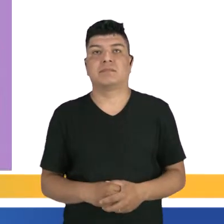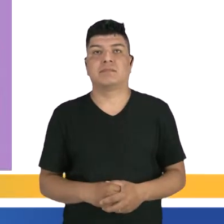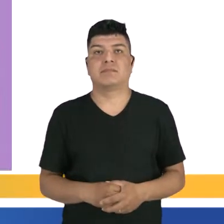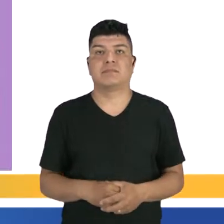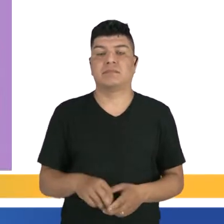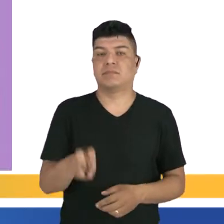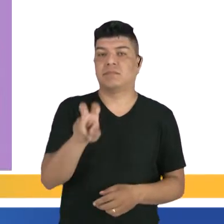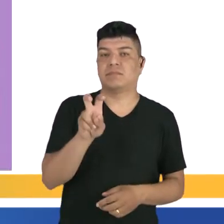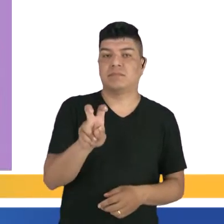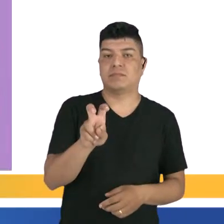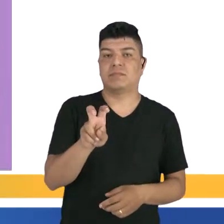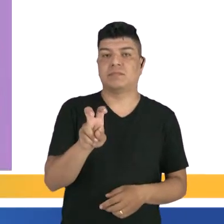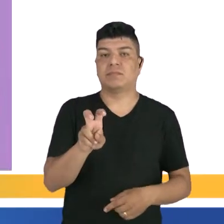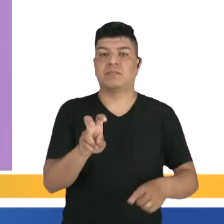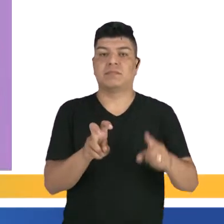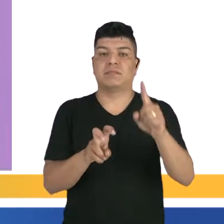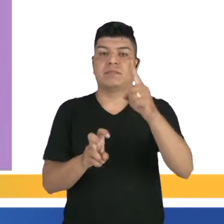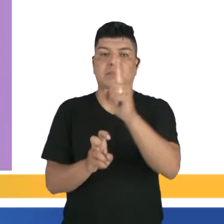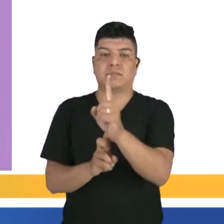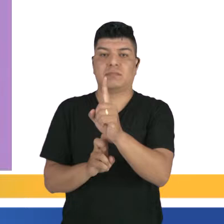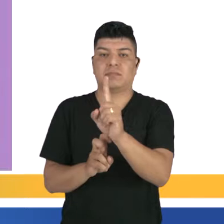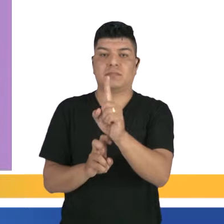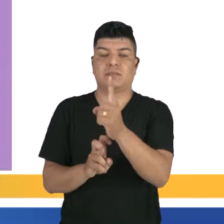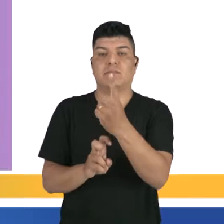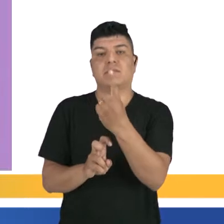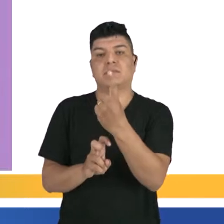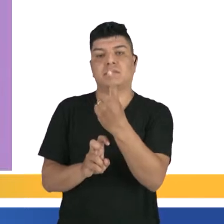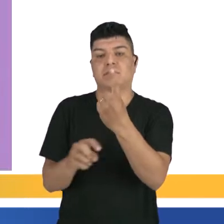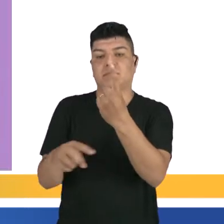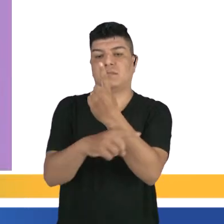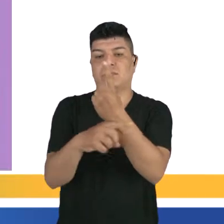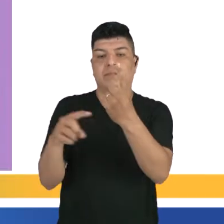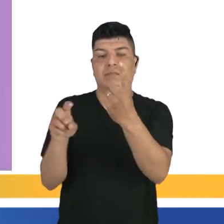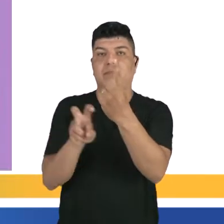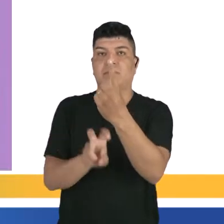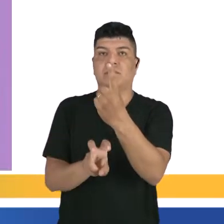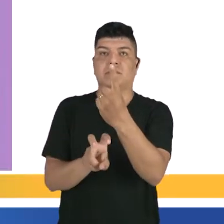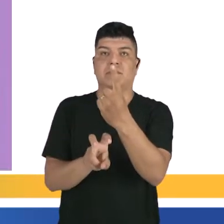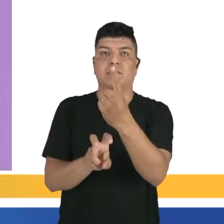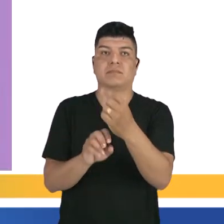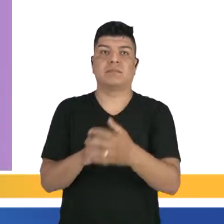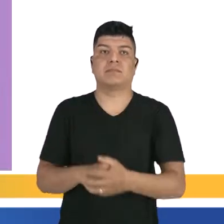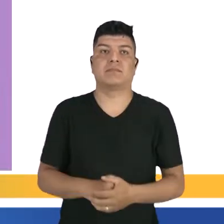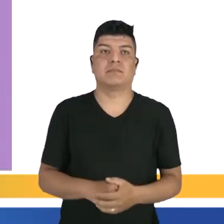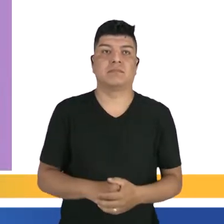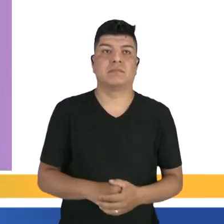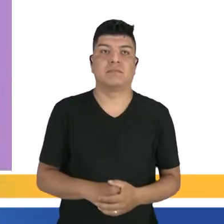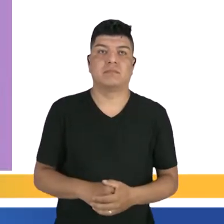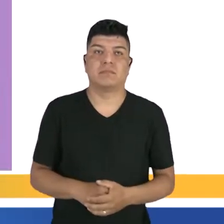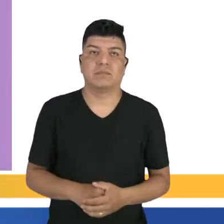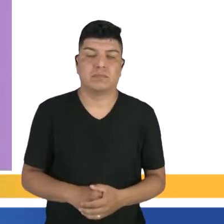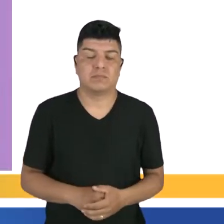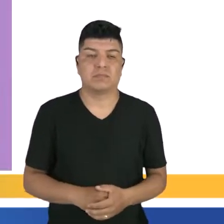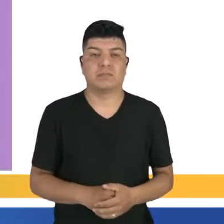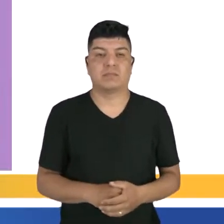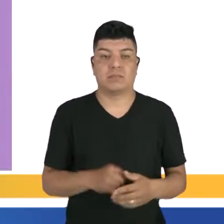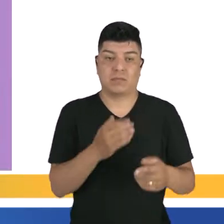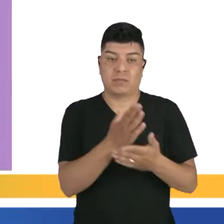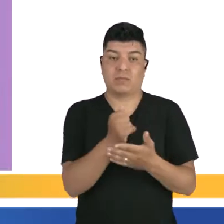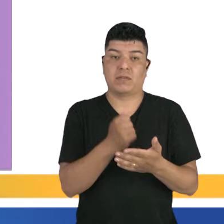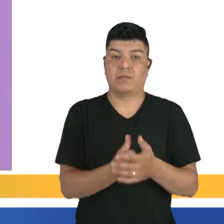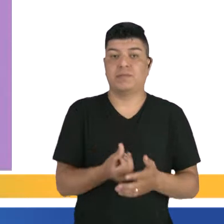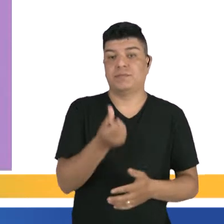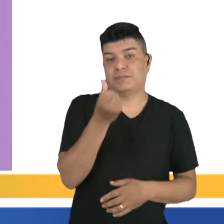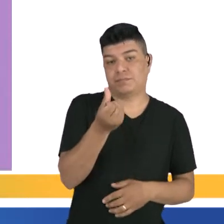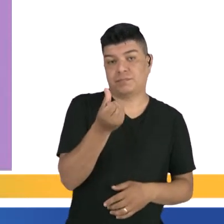Se eu divido essa mesma pizza em 5 partes, cada uma dessas partes representa 1/5. Se eu divido essa